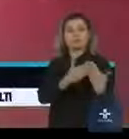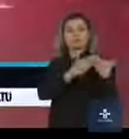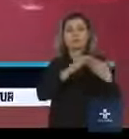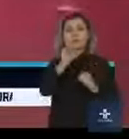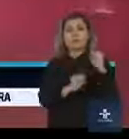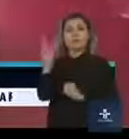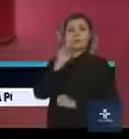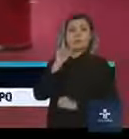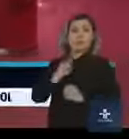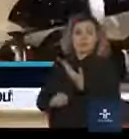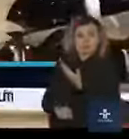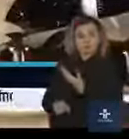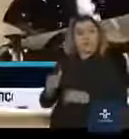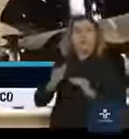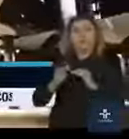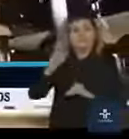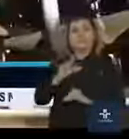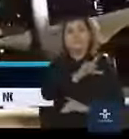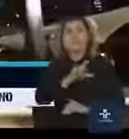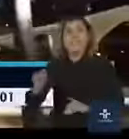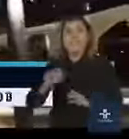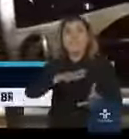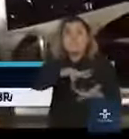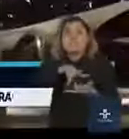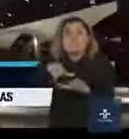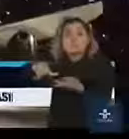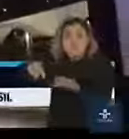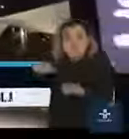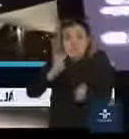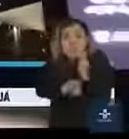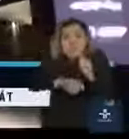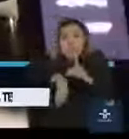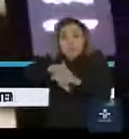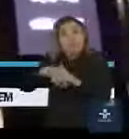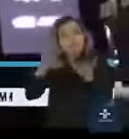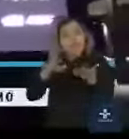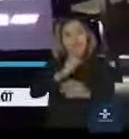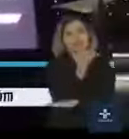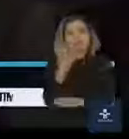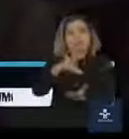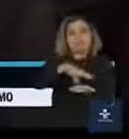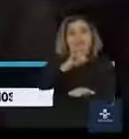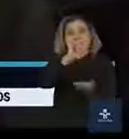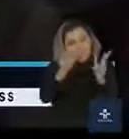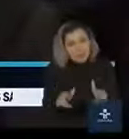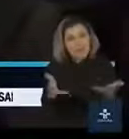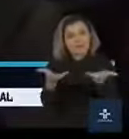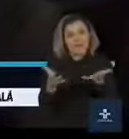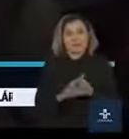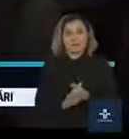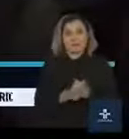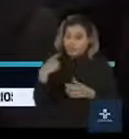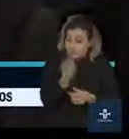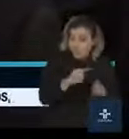multinacional americana, que opera mais de 100 arenas ao redor do mundo e quer acrescentar o Ibirapuera a esta lista. A única coisa que a gente está fazendo